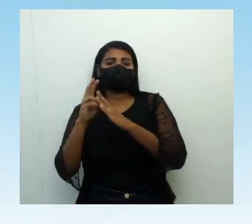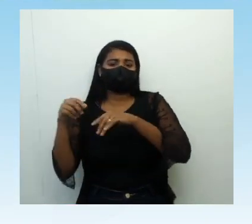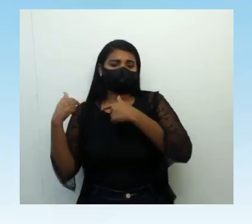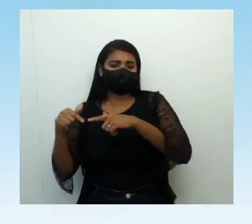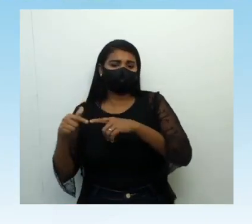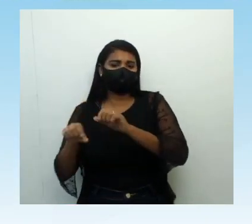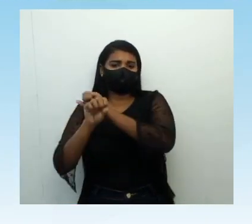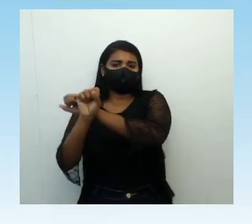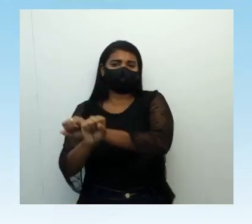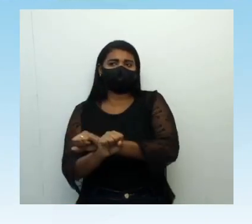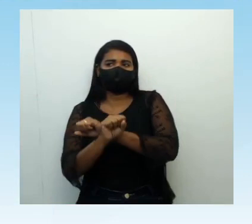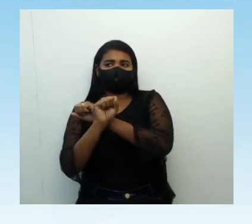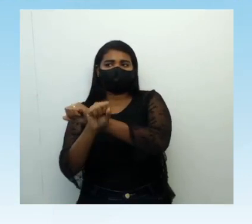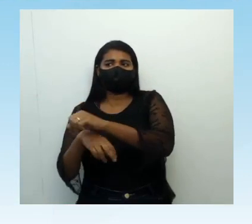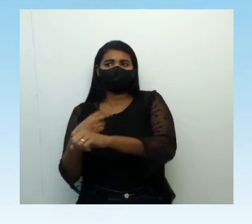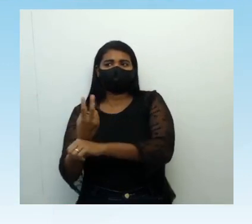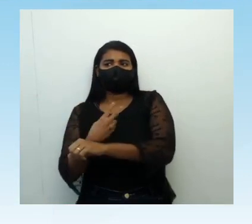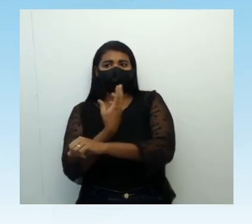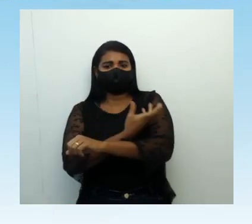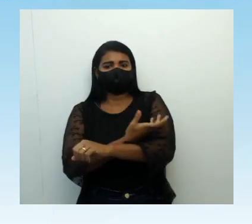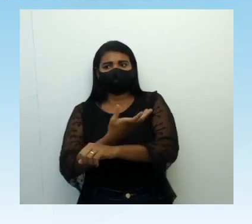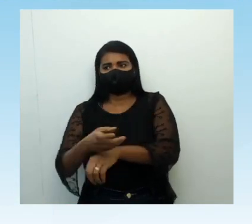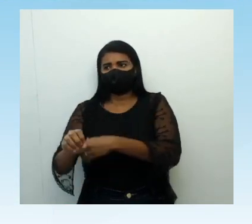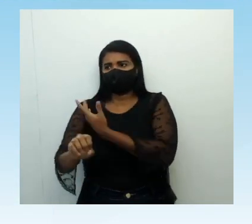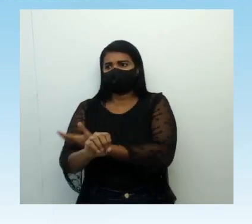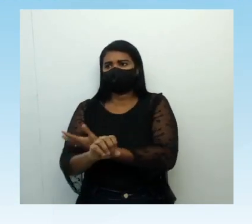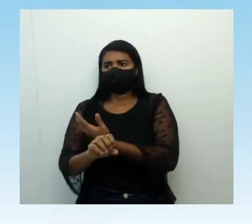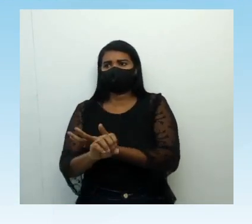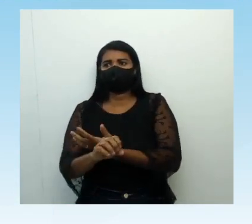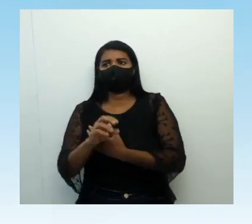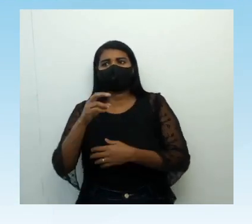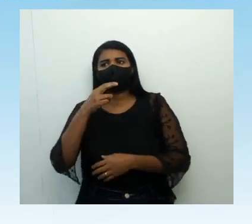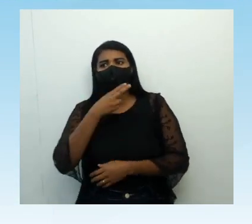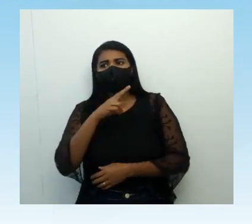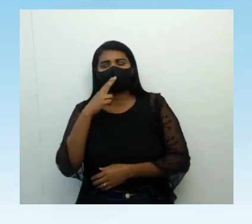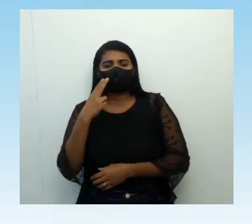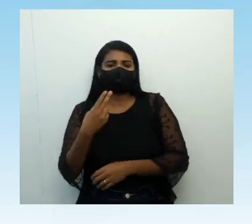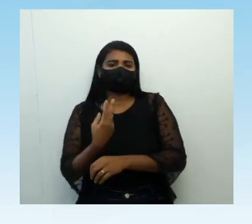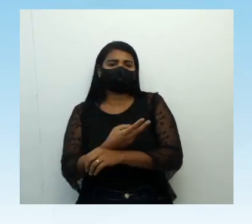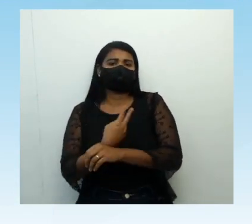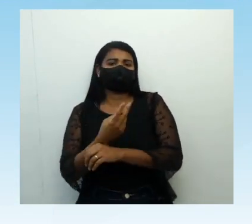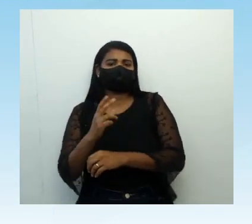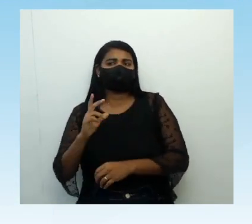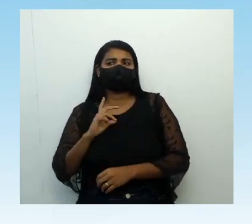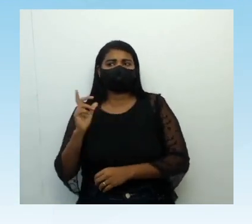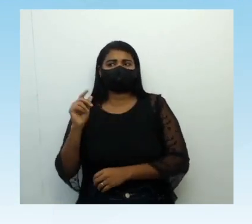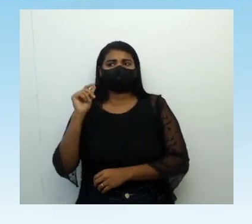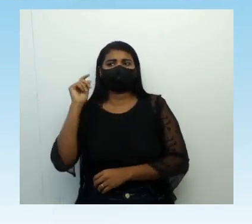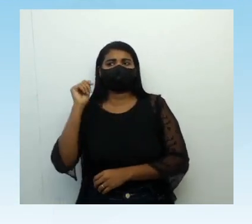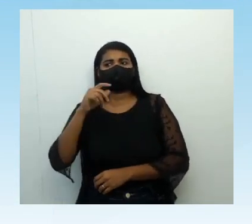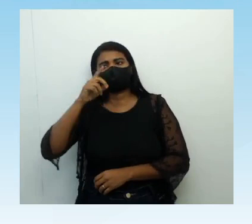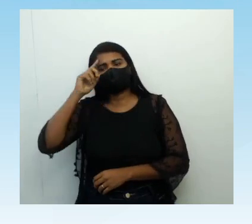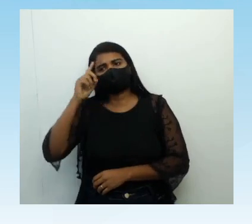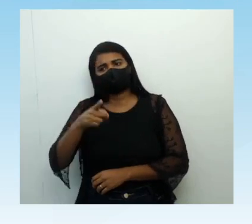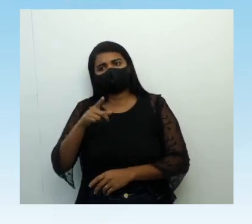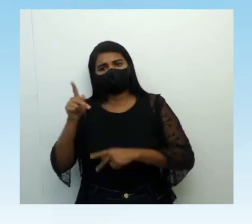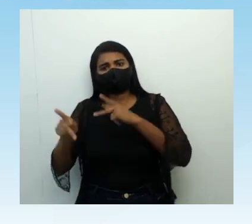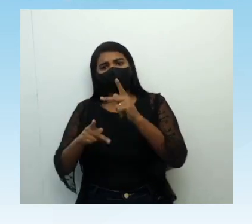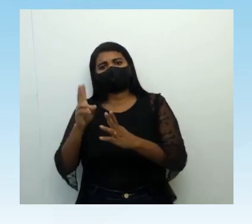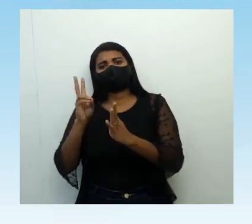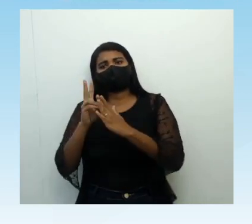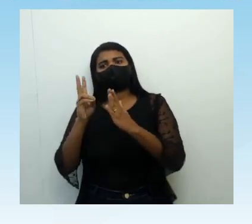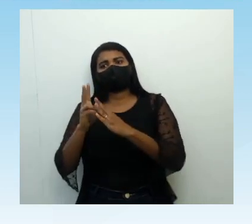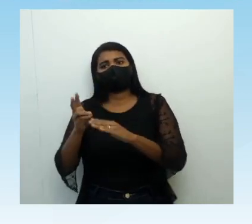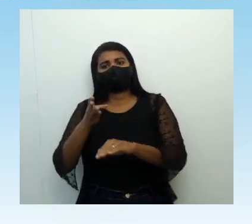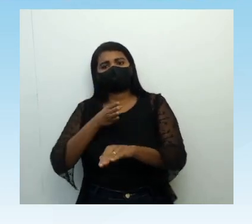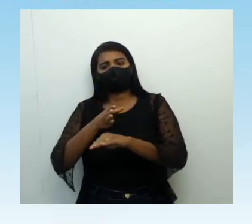trabalho escravos, procurar lavouras de cana-de-açúcar ou buscar riquezas no interior. Dominavam-se os povos indígenas e abriram caminho